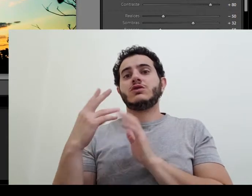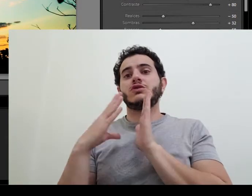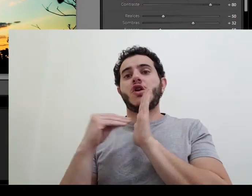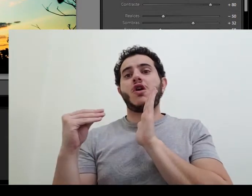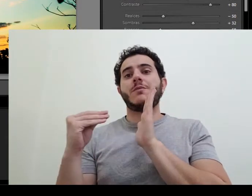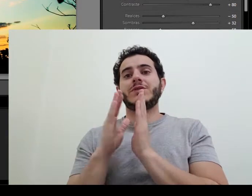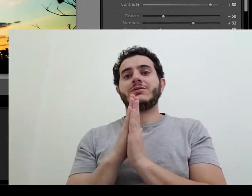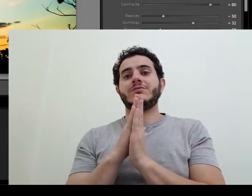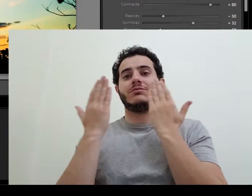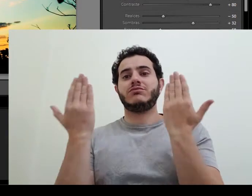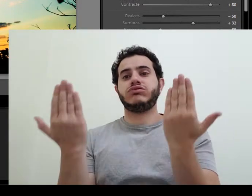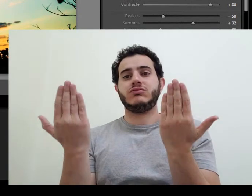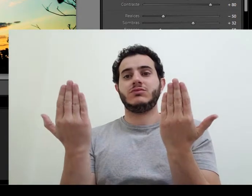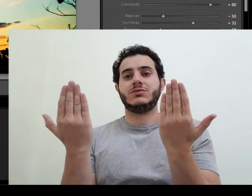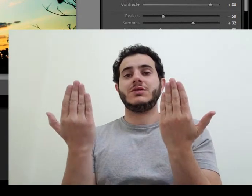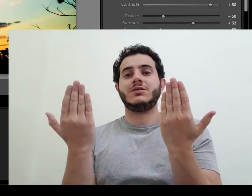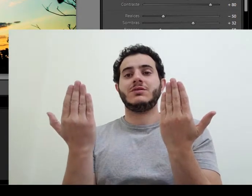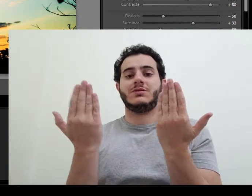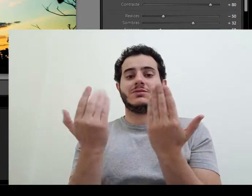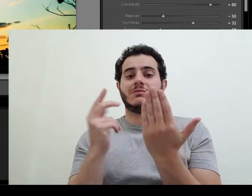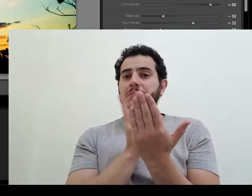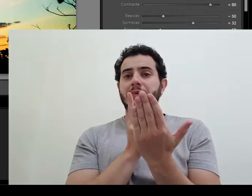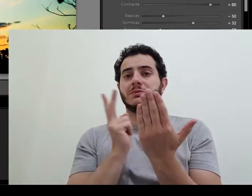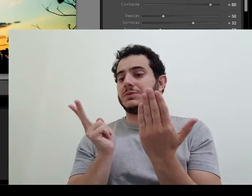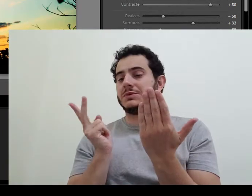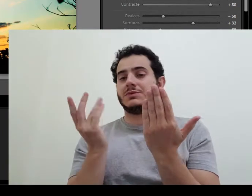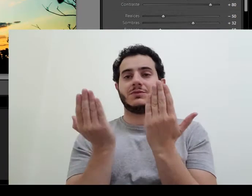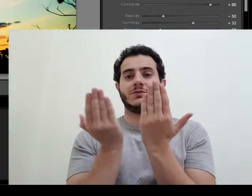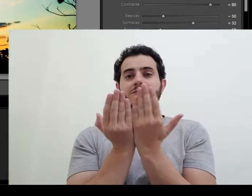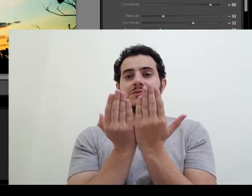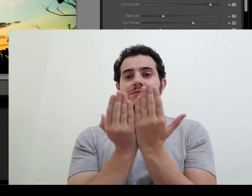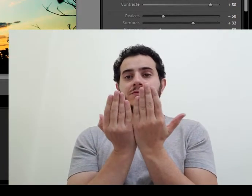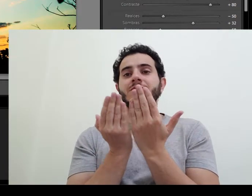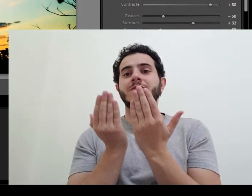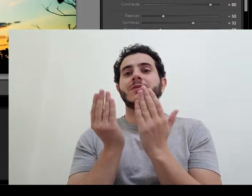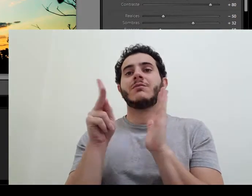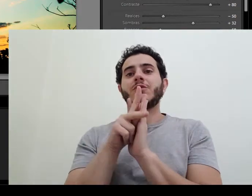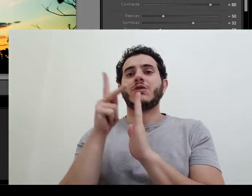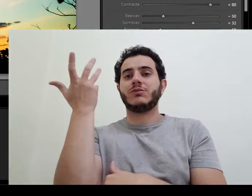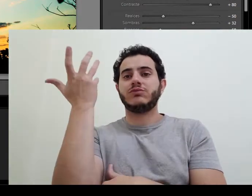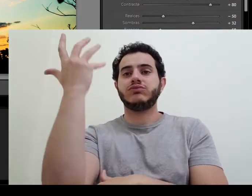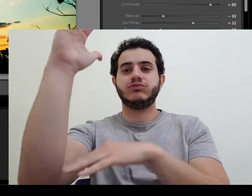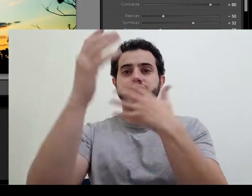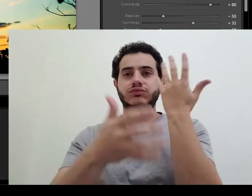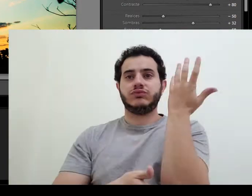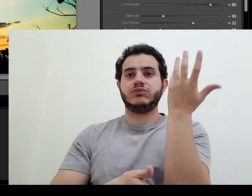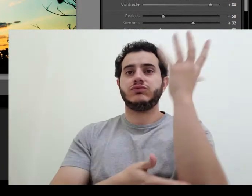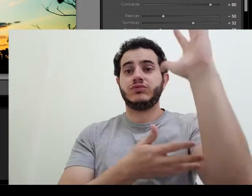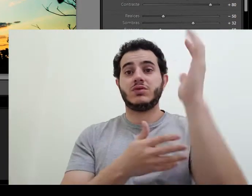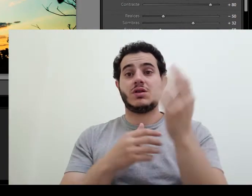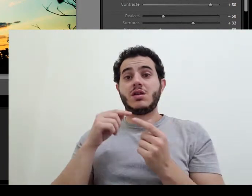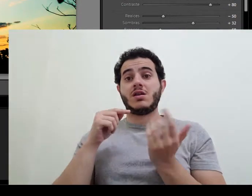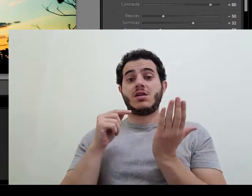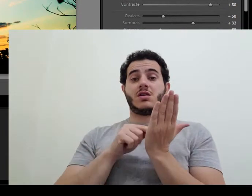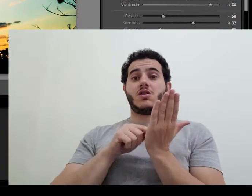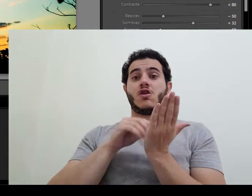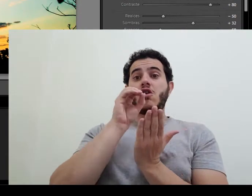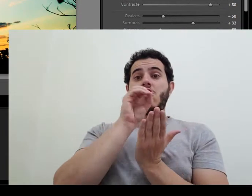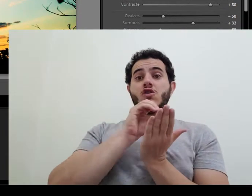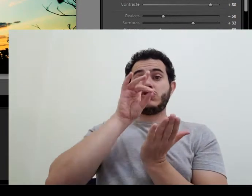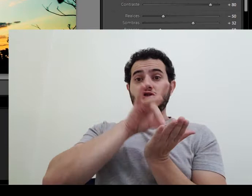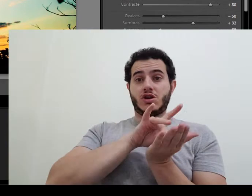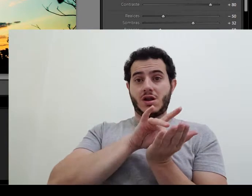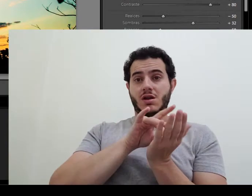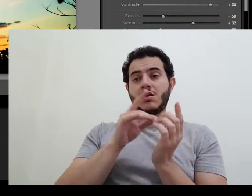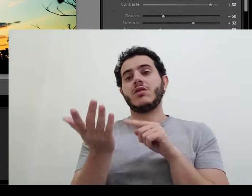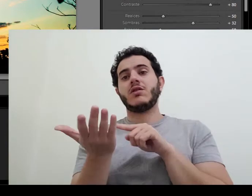segunda cópia da minha fotografia de paisagem aqui. Então esse aqui é o original e essa aqui é a segunda cópia. Lembrando o quê?